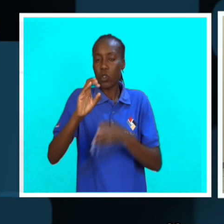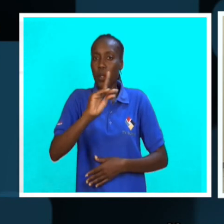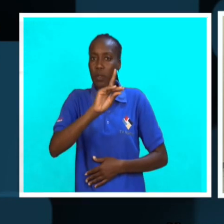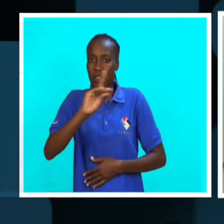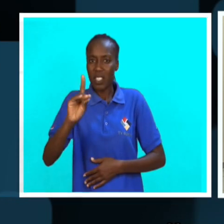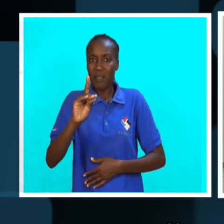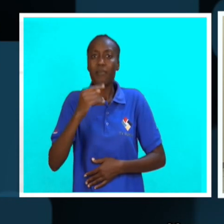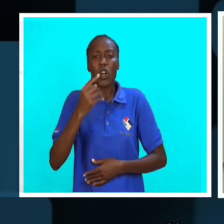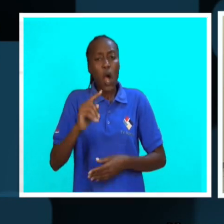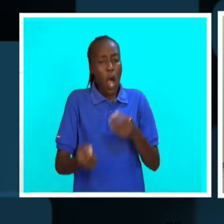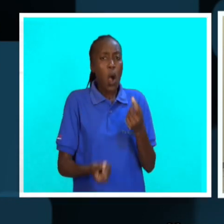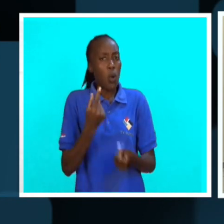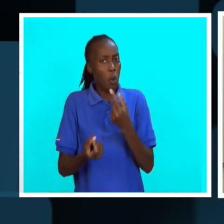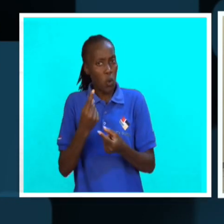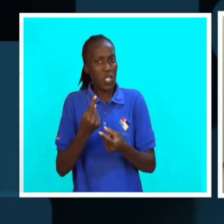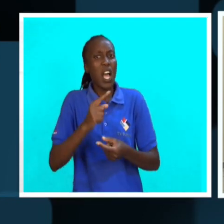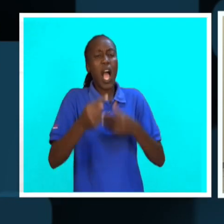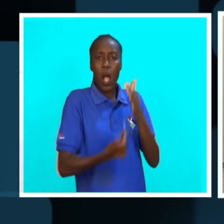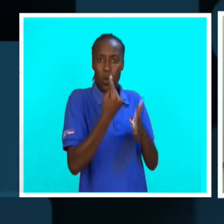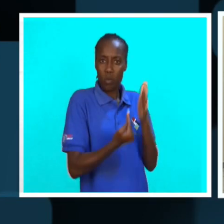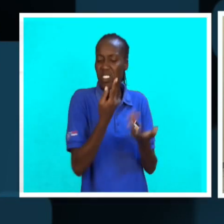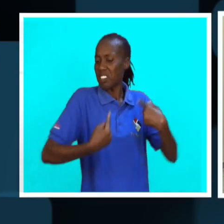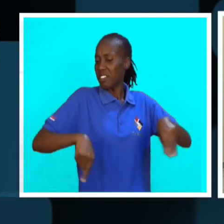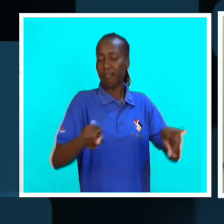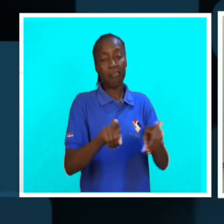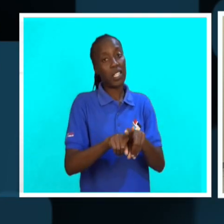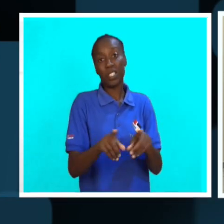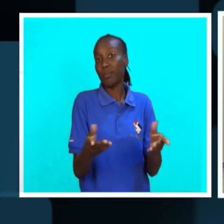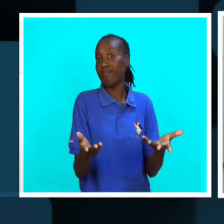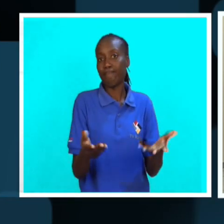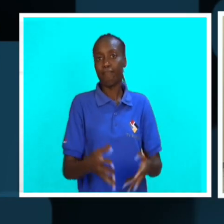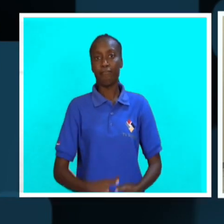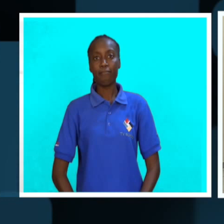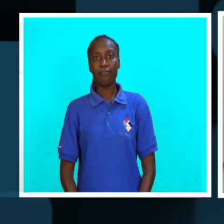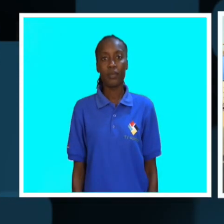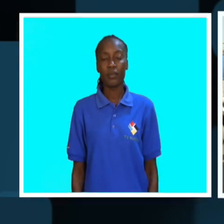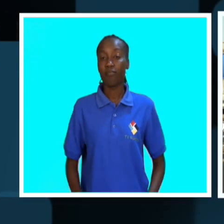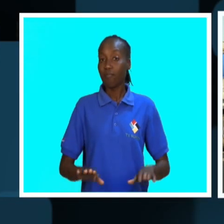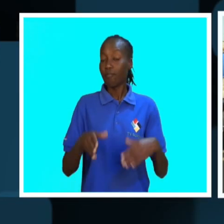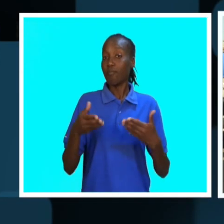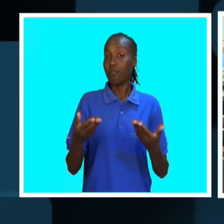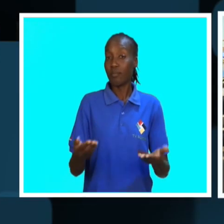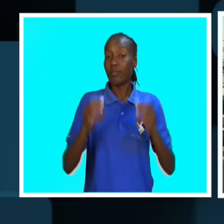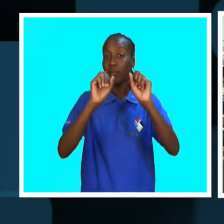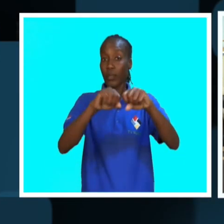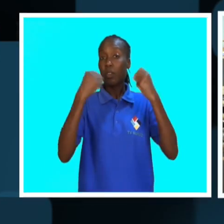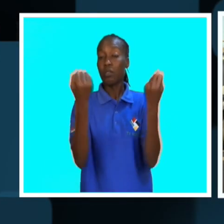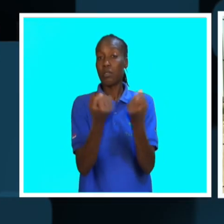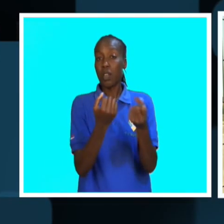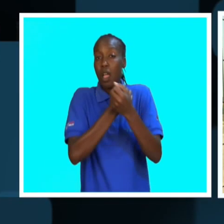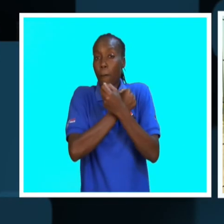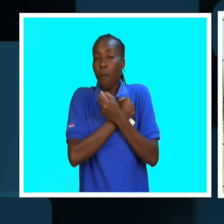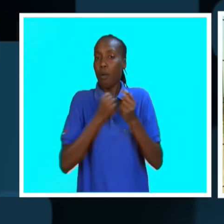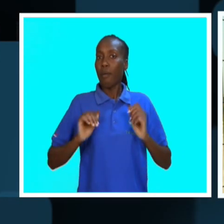não podes discriminar uma pessoa com deficiência, as coisas vão acontecer na mesma. De acordo com a